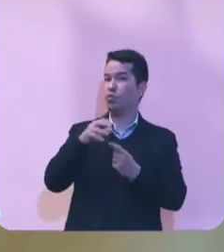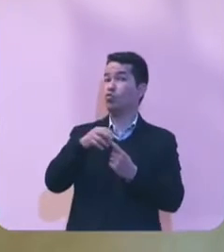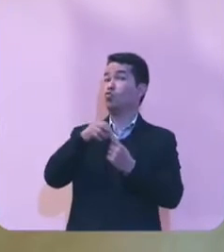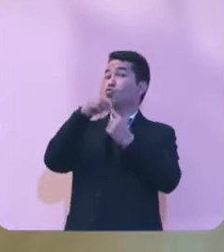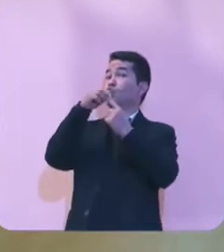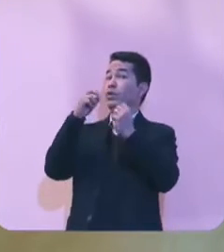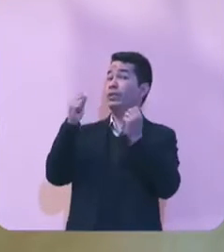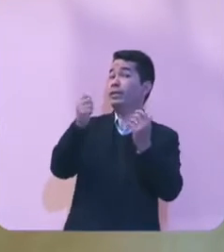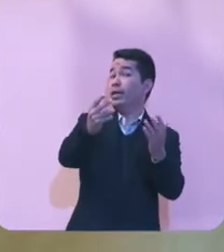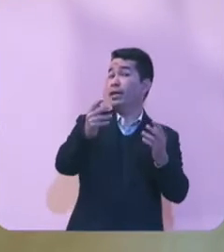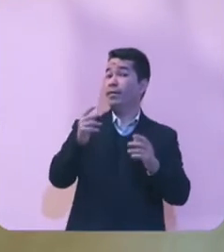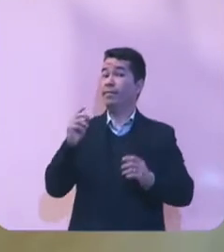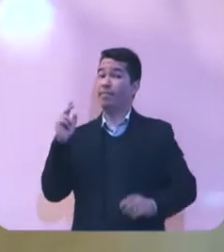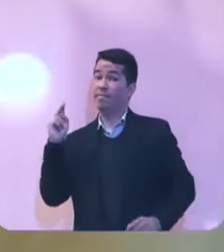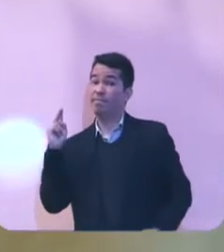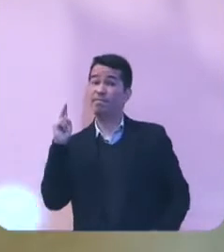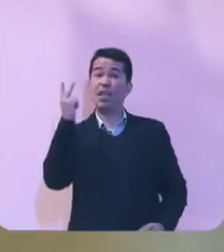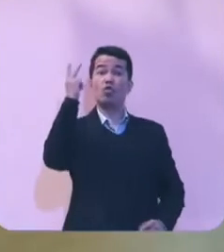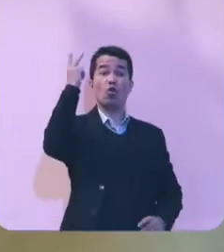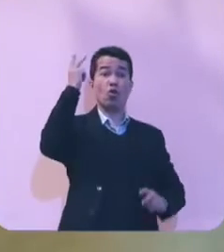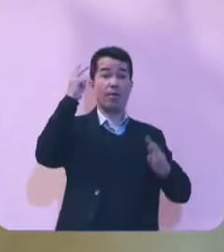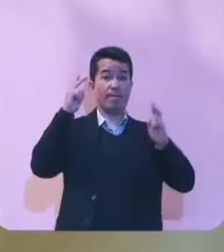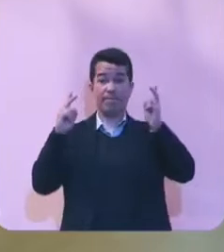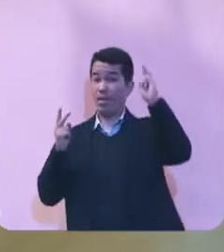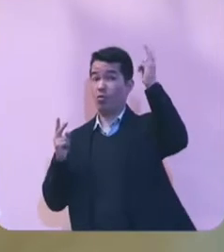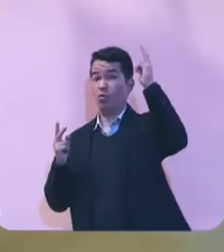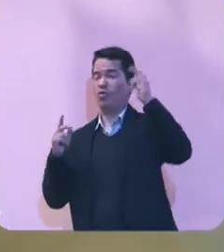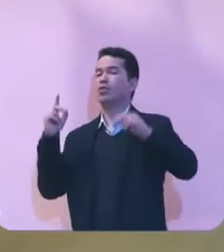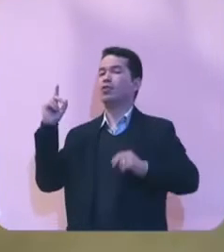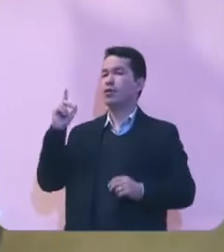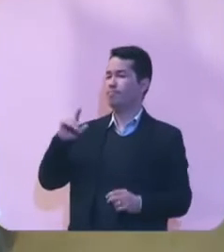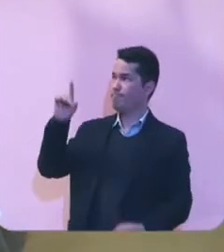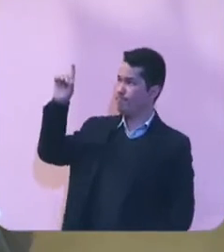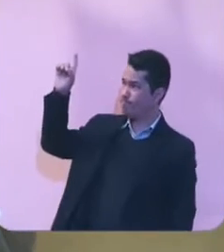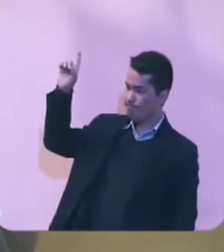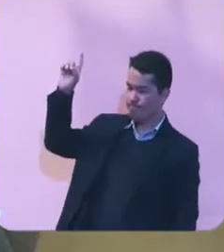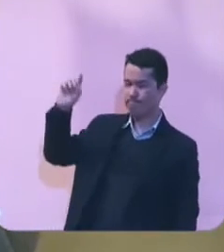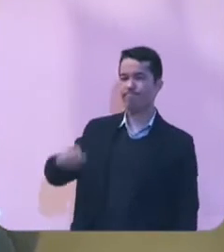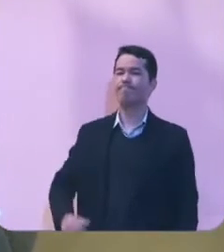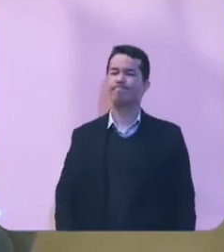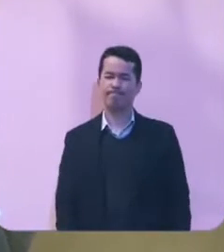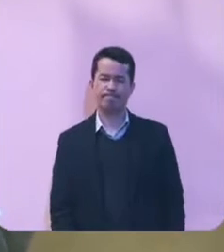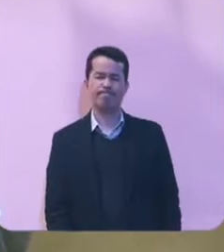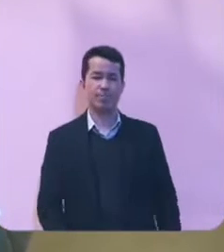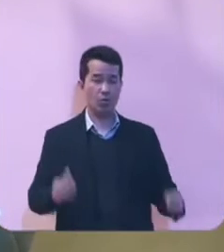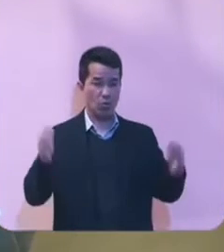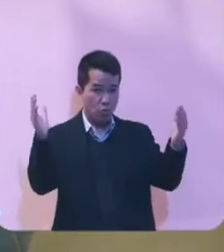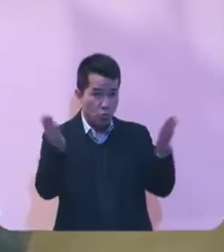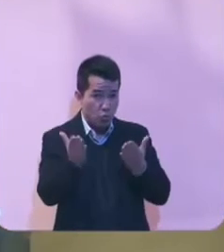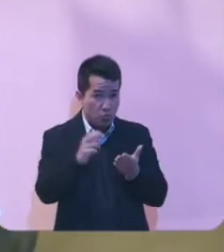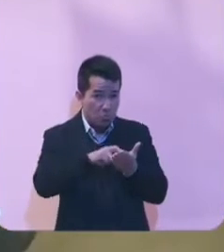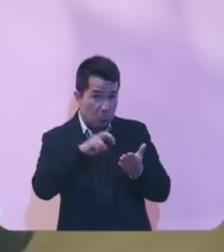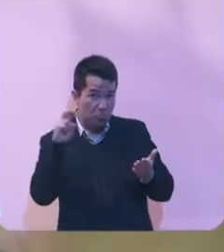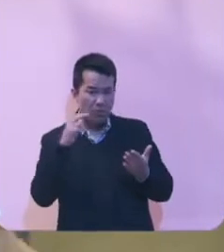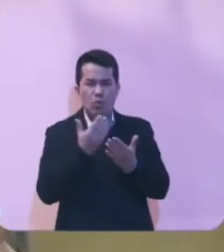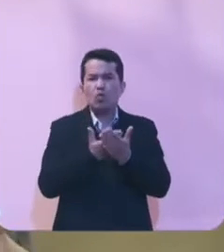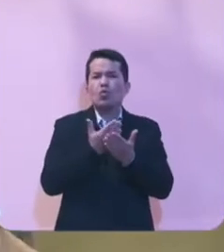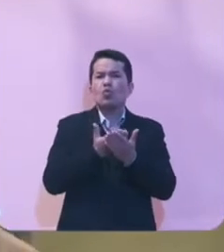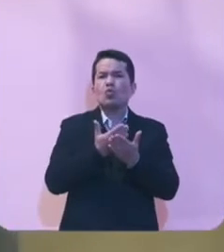Deus. E nosso estudo hoje pela manhã nos ensinou que Deus quer que você